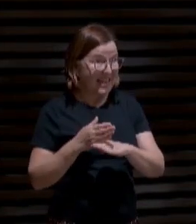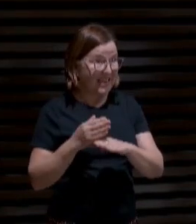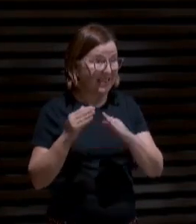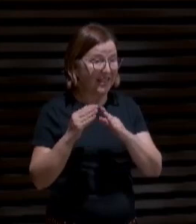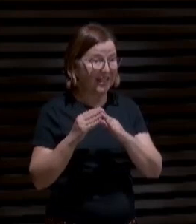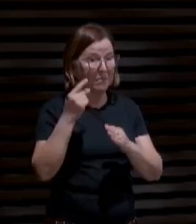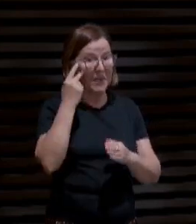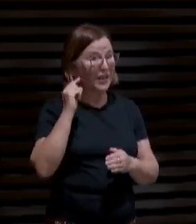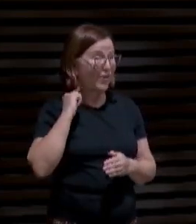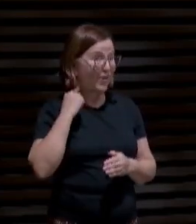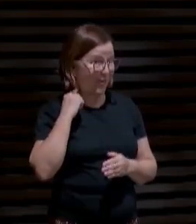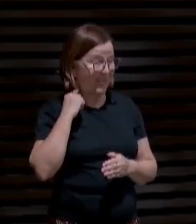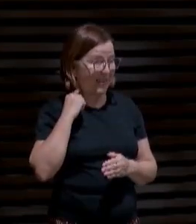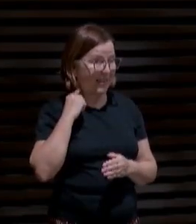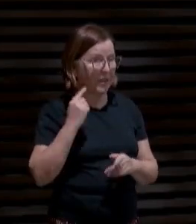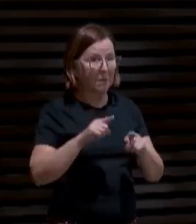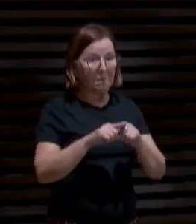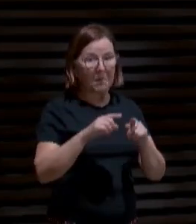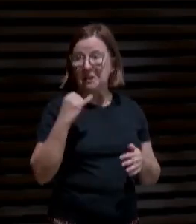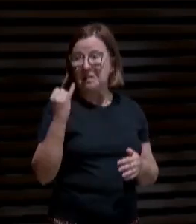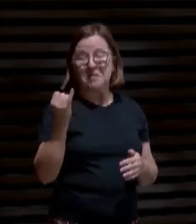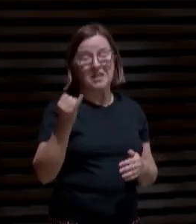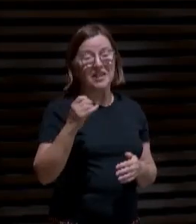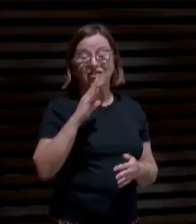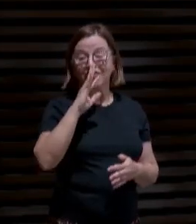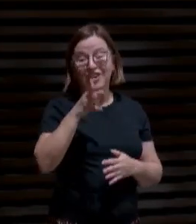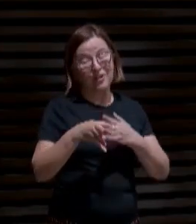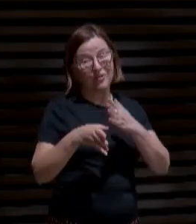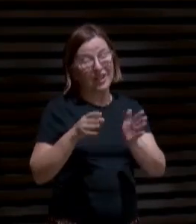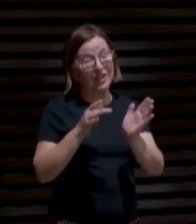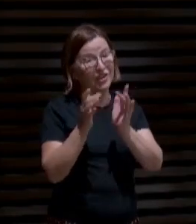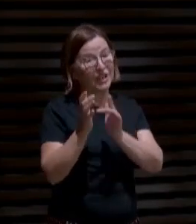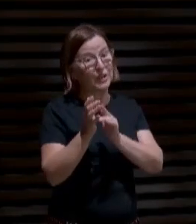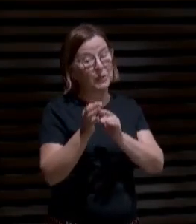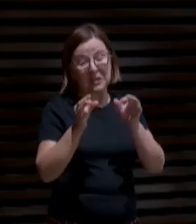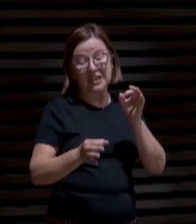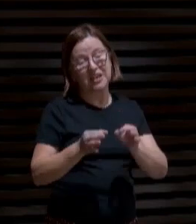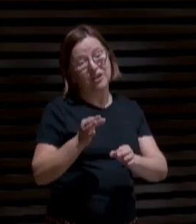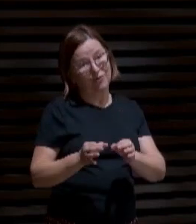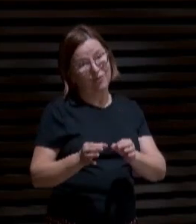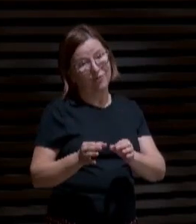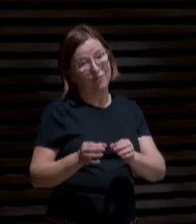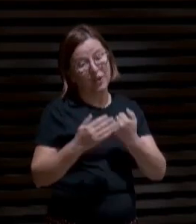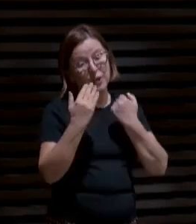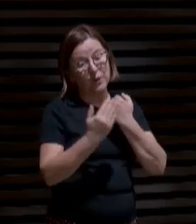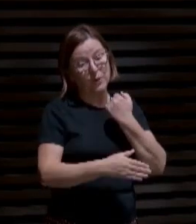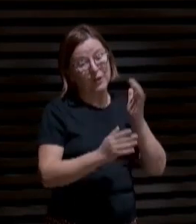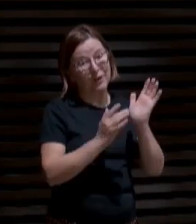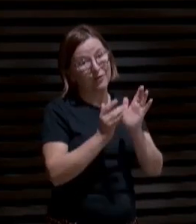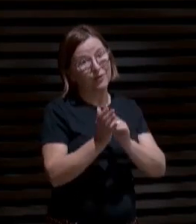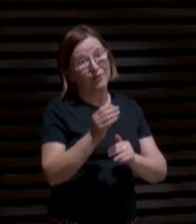se contaminarem, mas não se importavam em acusar um justo e condená-lo à morte. Isso é a cara